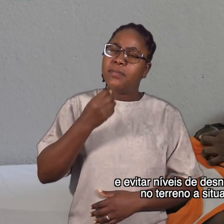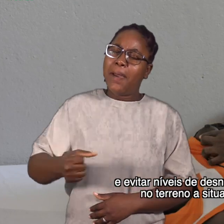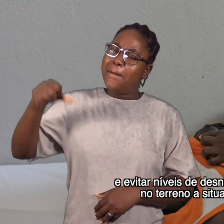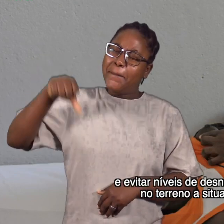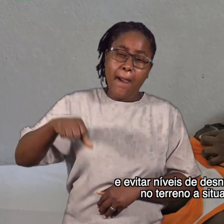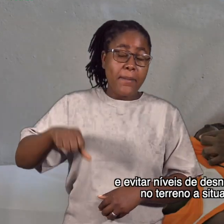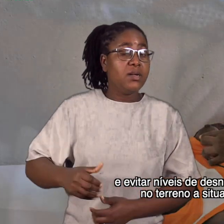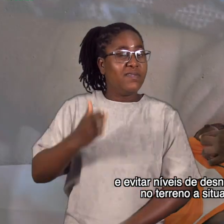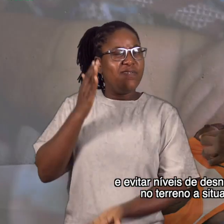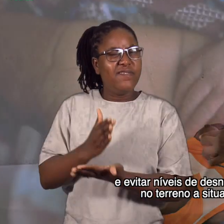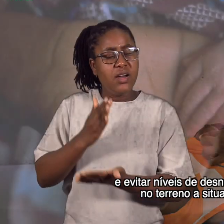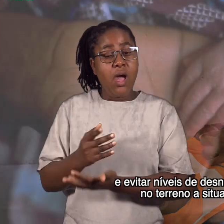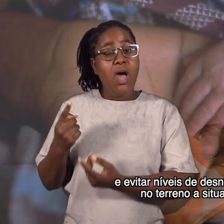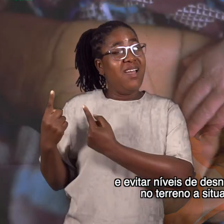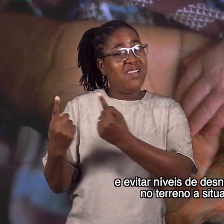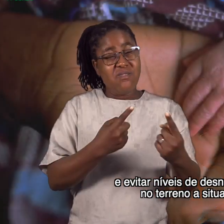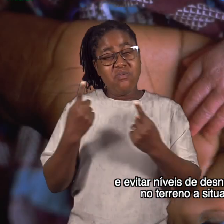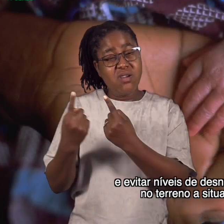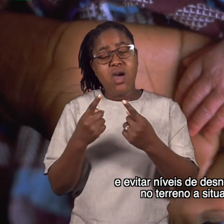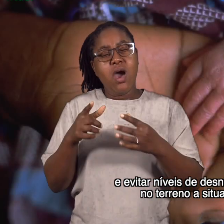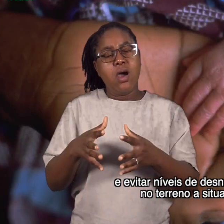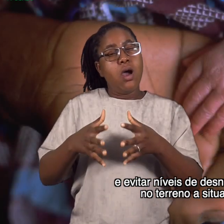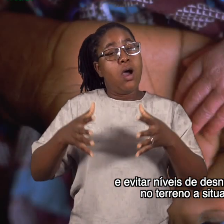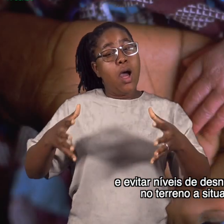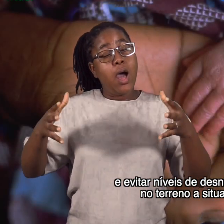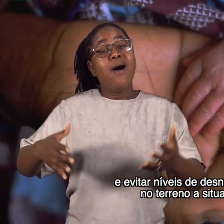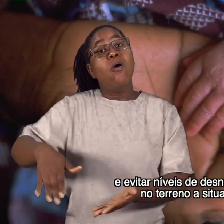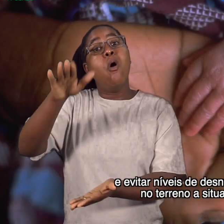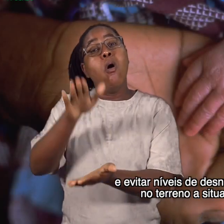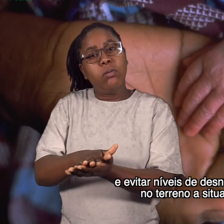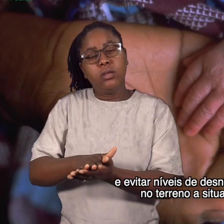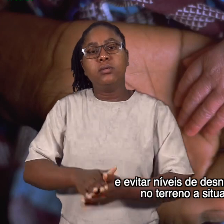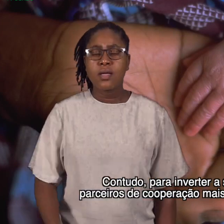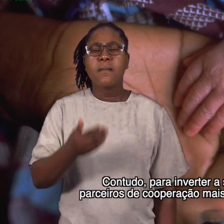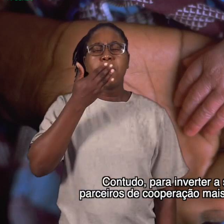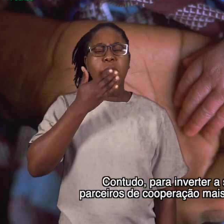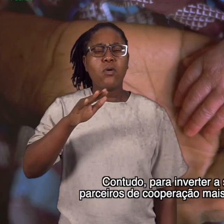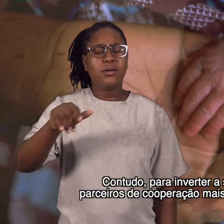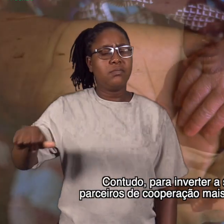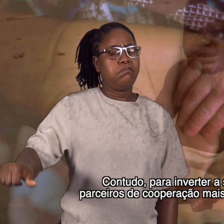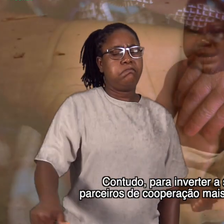desnutrição, o certo é que no terreno a situação é contrária.